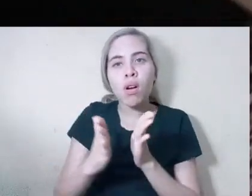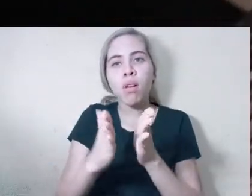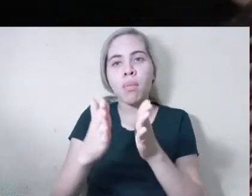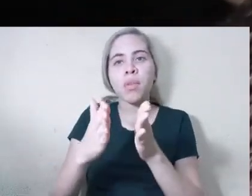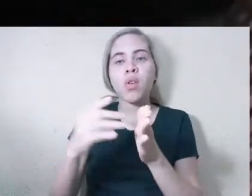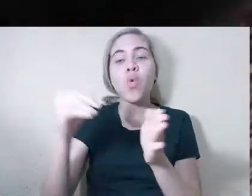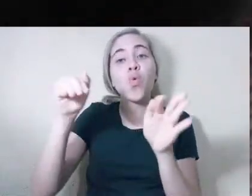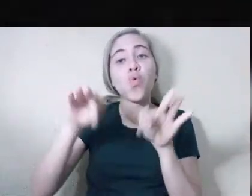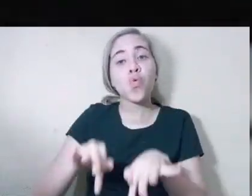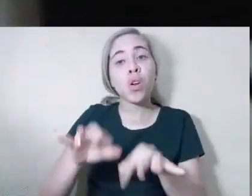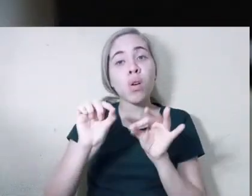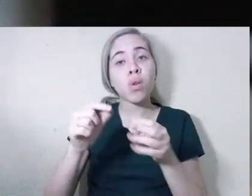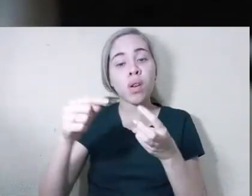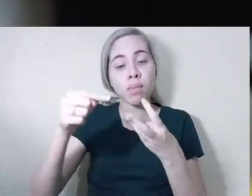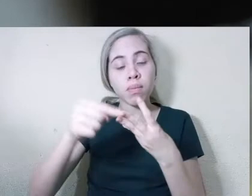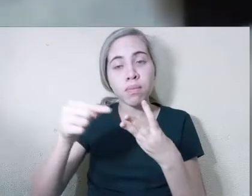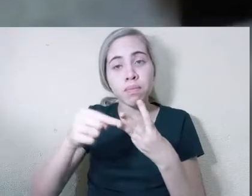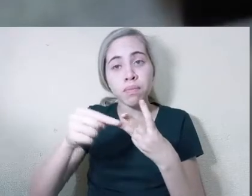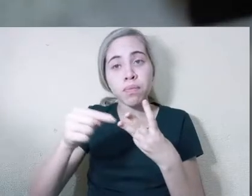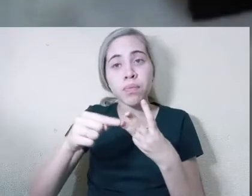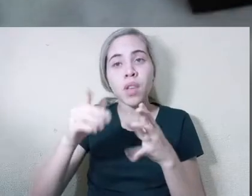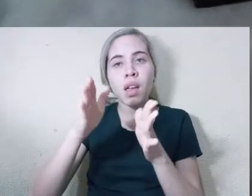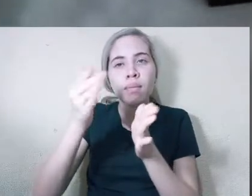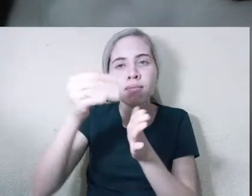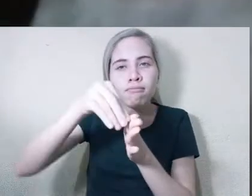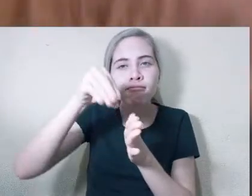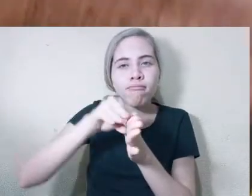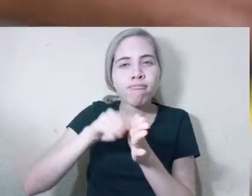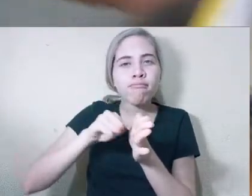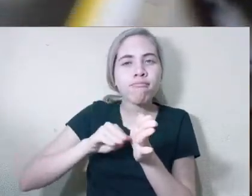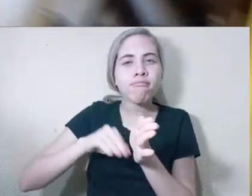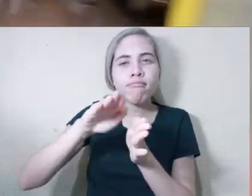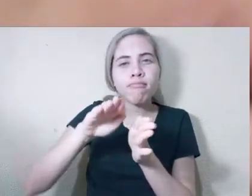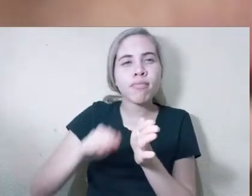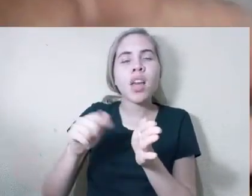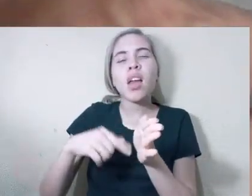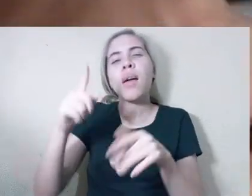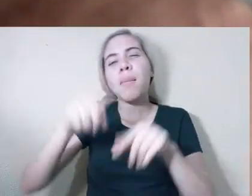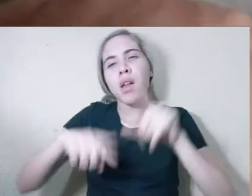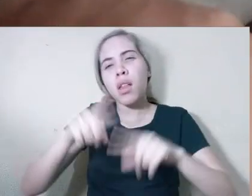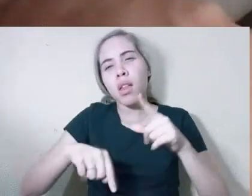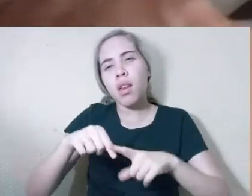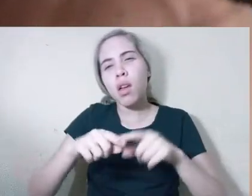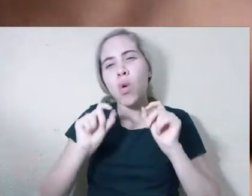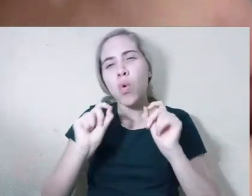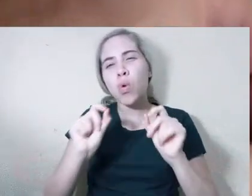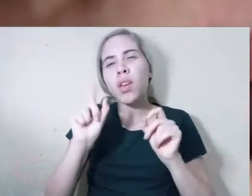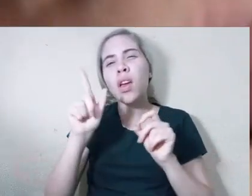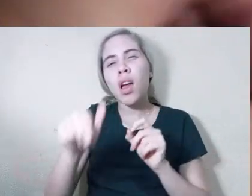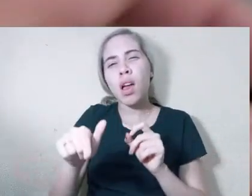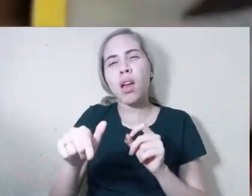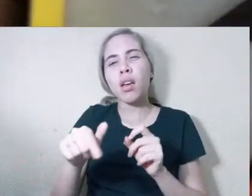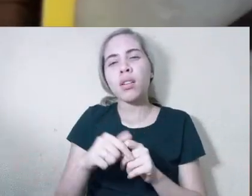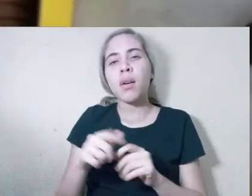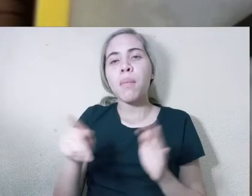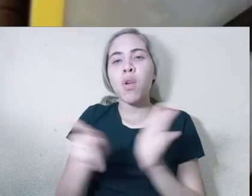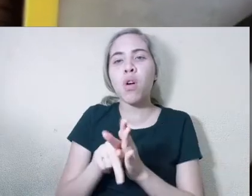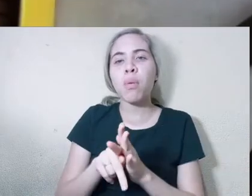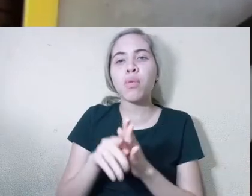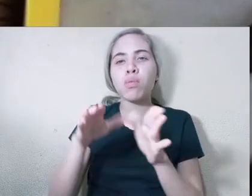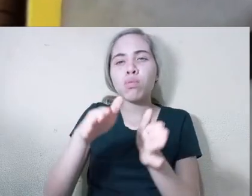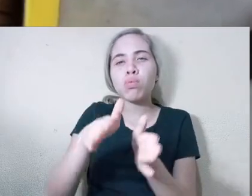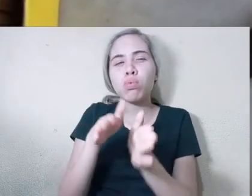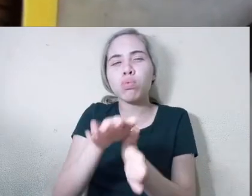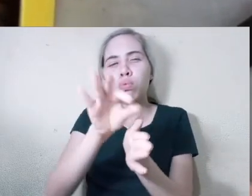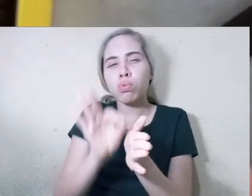seja, isso, o caminho, e essa última peça dá esse... E essas pecinhas pequenas aqui? São para quê? Isso aí são